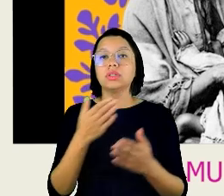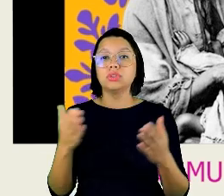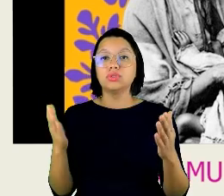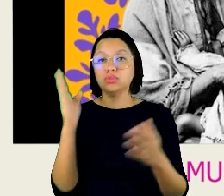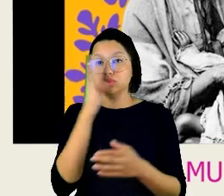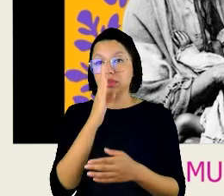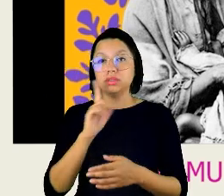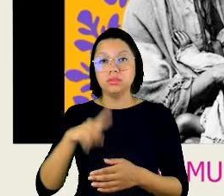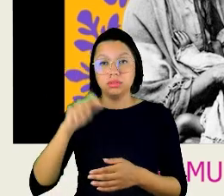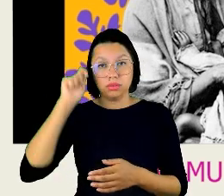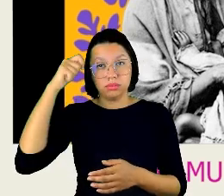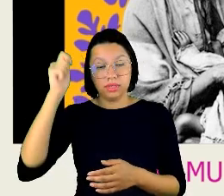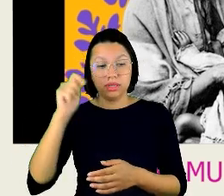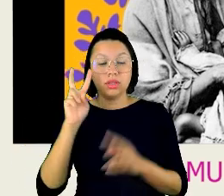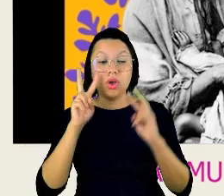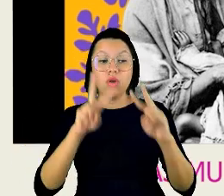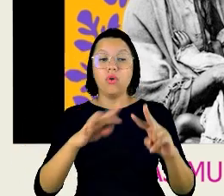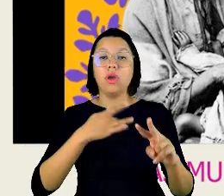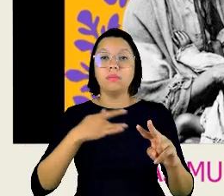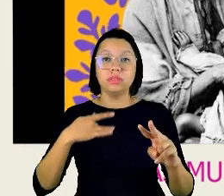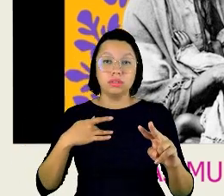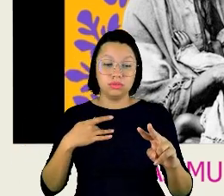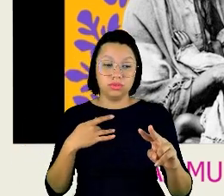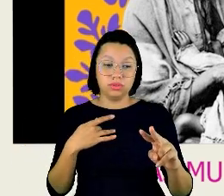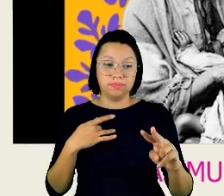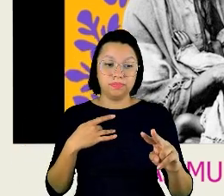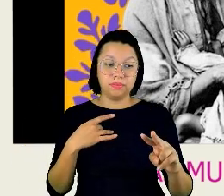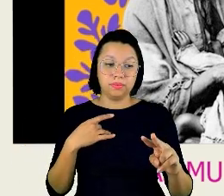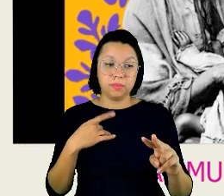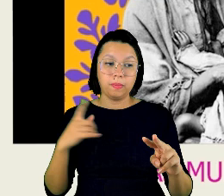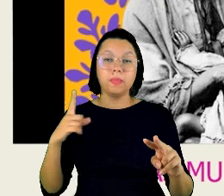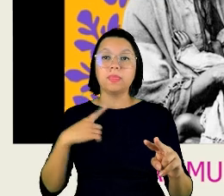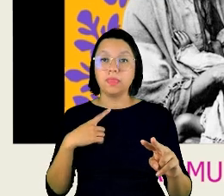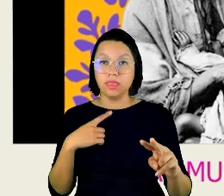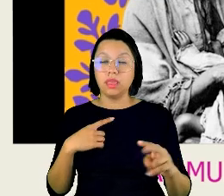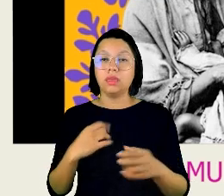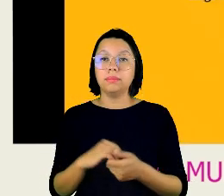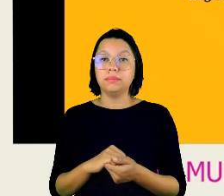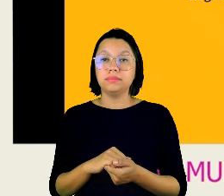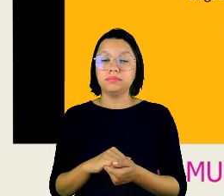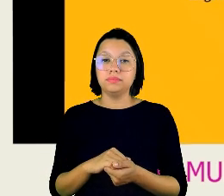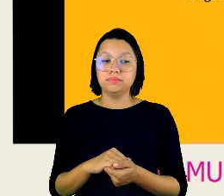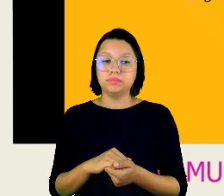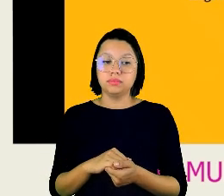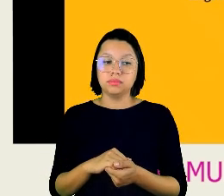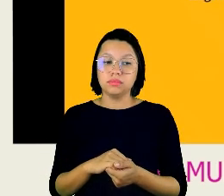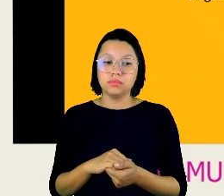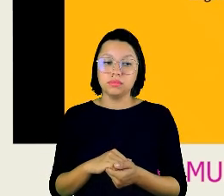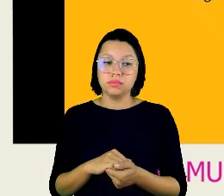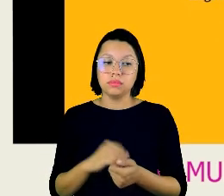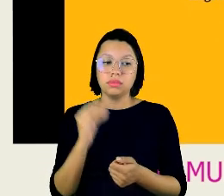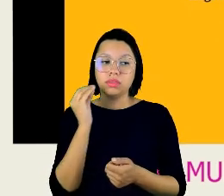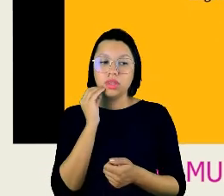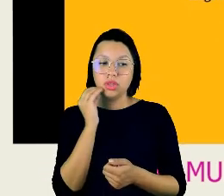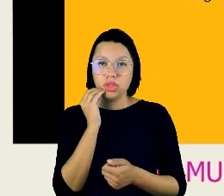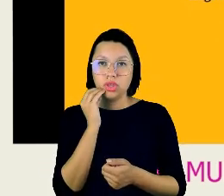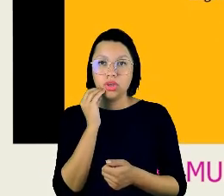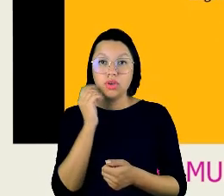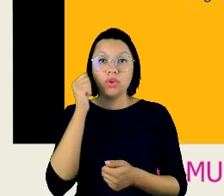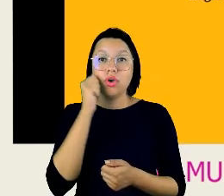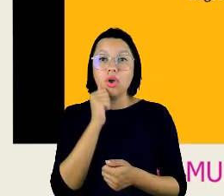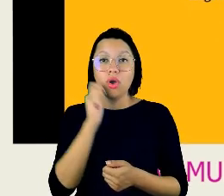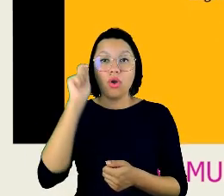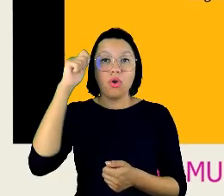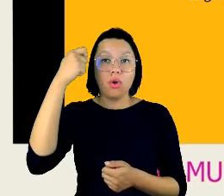E aí, olhando para a questão da saúde também, a gente tem uma tentativa, né, das